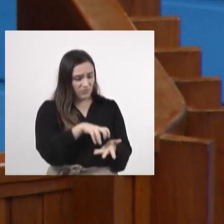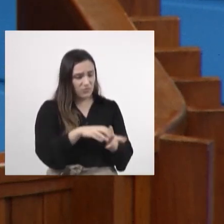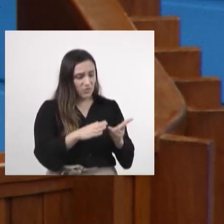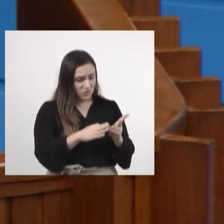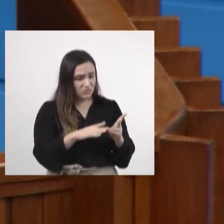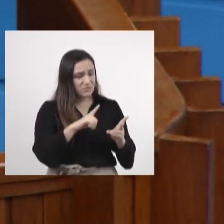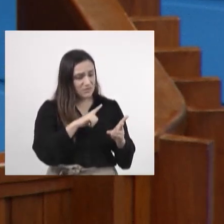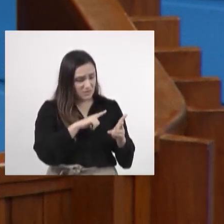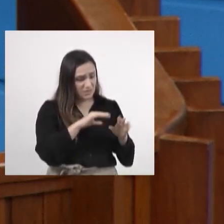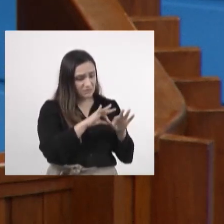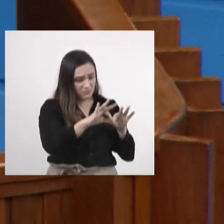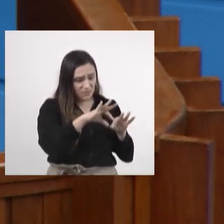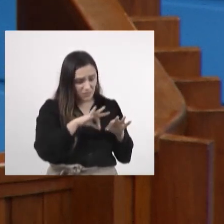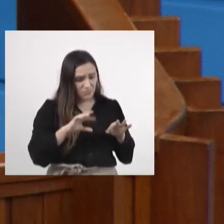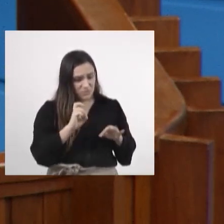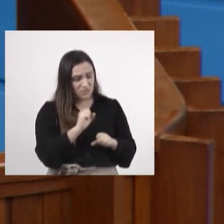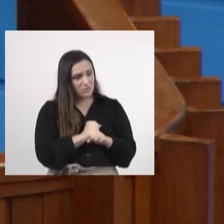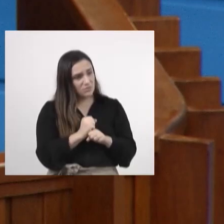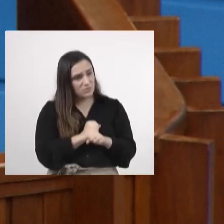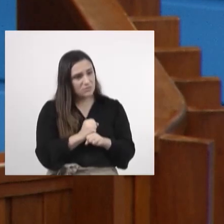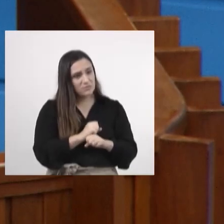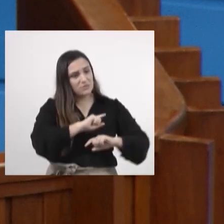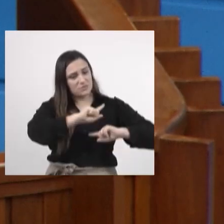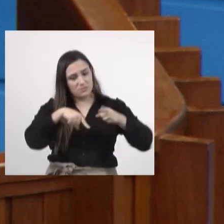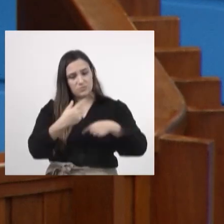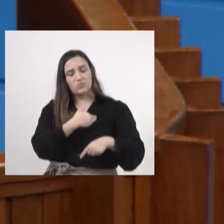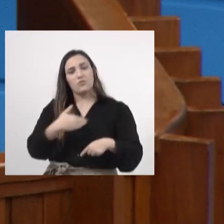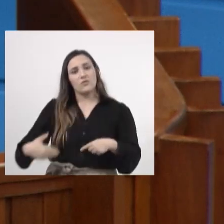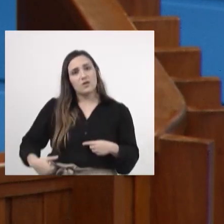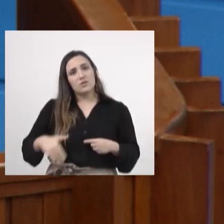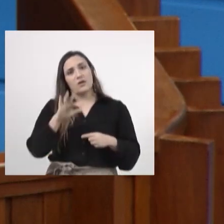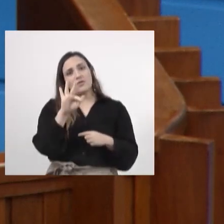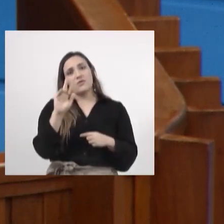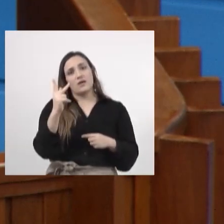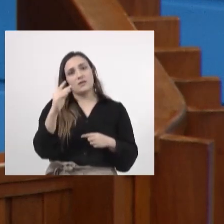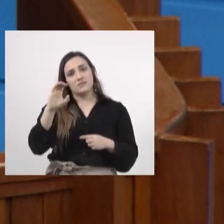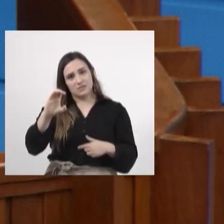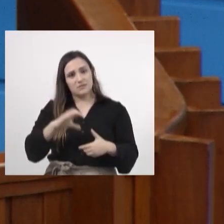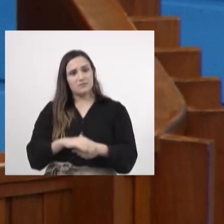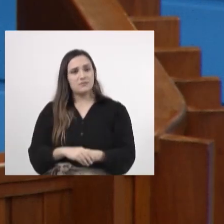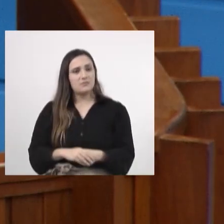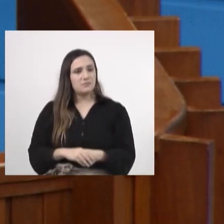período de demarcação. Depois, no governo do Fernando Henrique Cardoso,